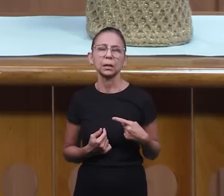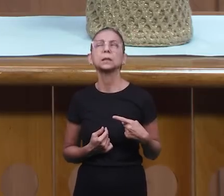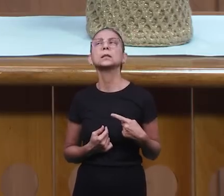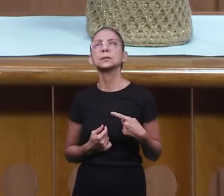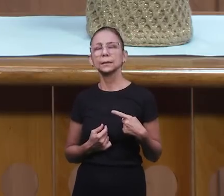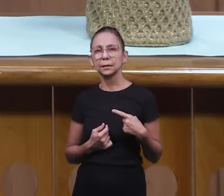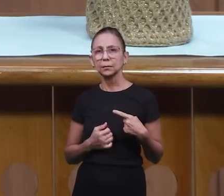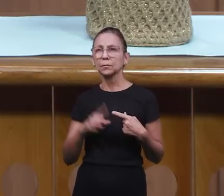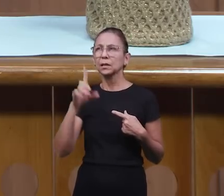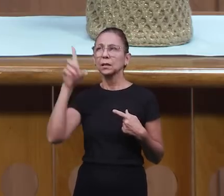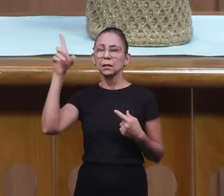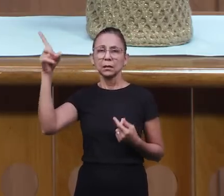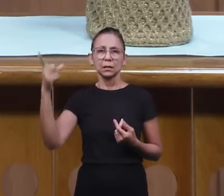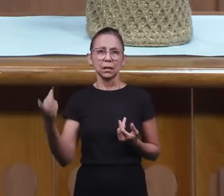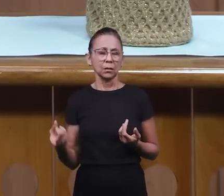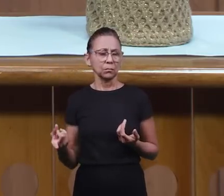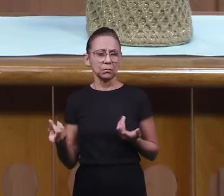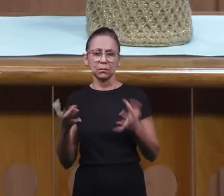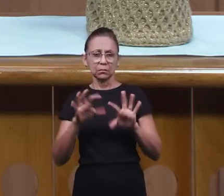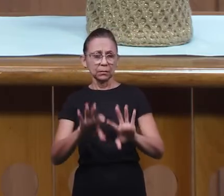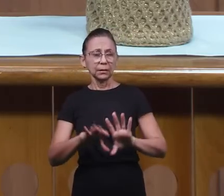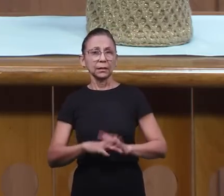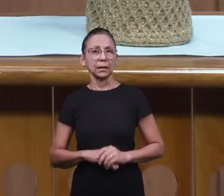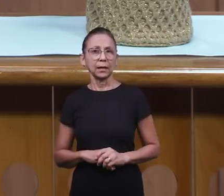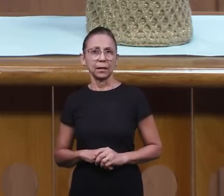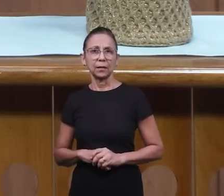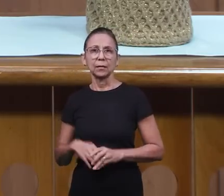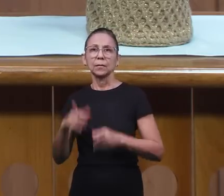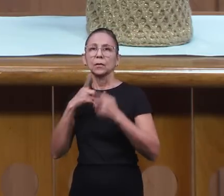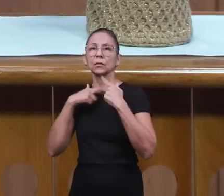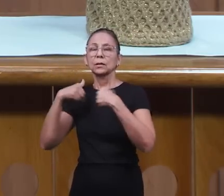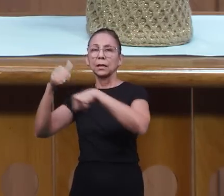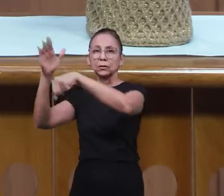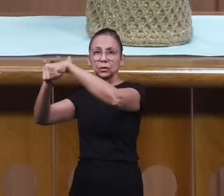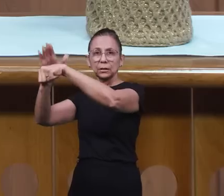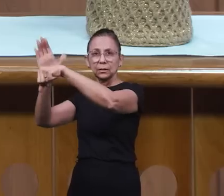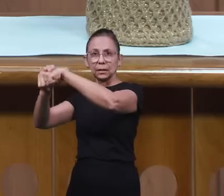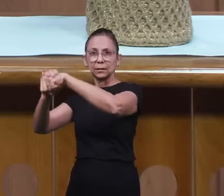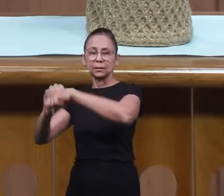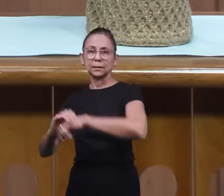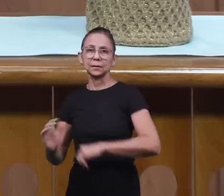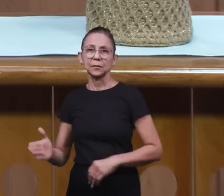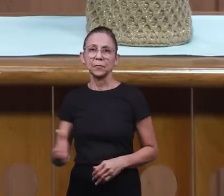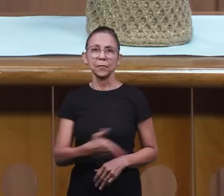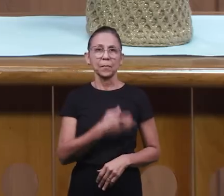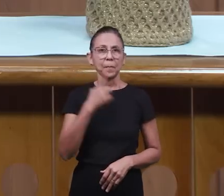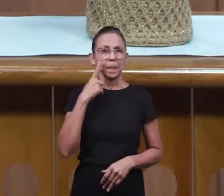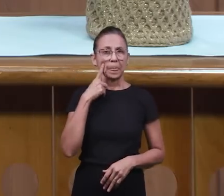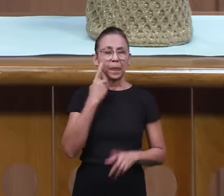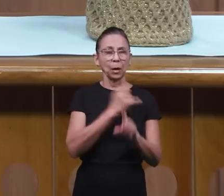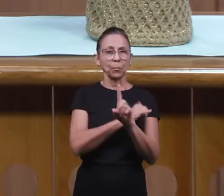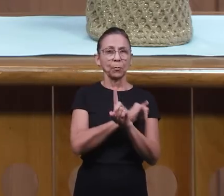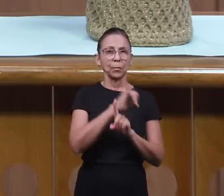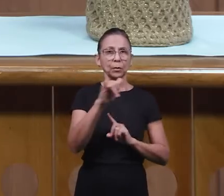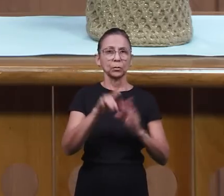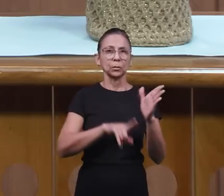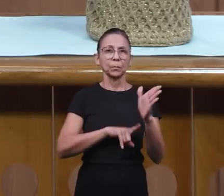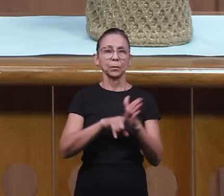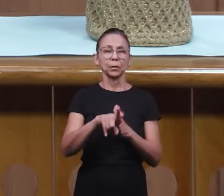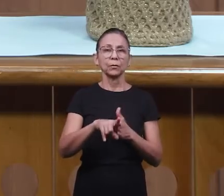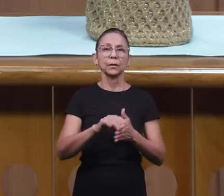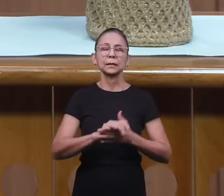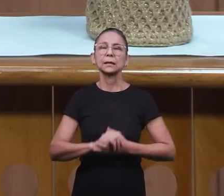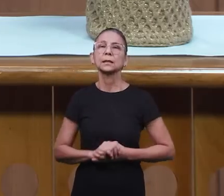aquilo que é a boa intenção do homem. A intenção é dele. Por isso, então, vamos às perguntas feitas pelo profeta.